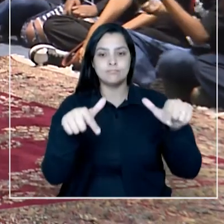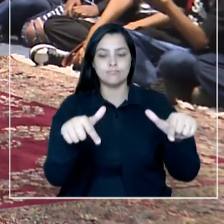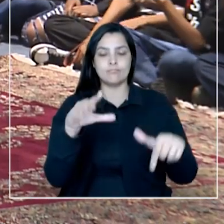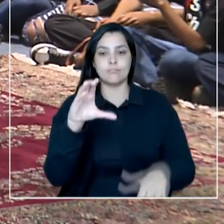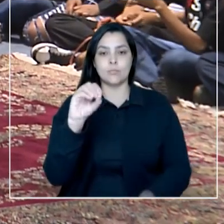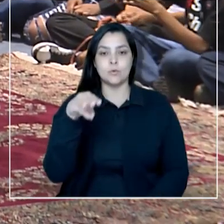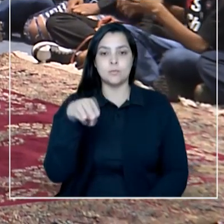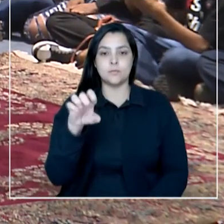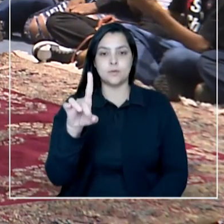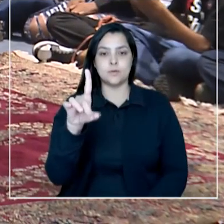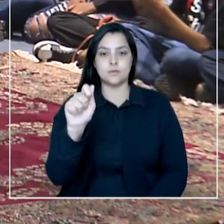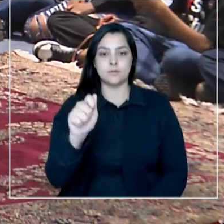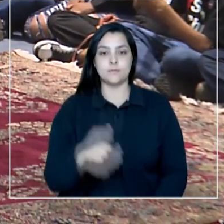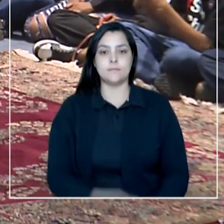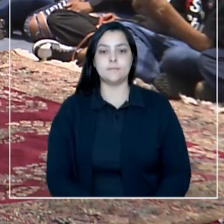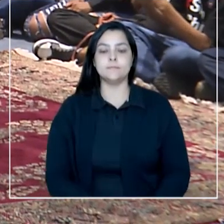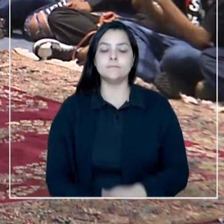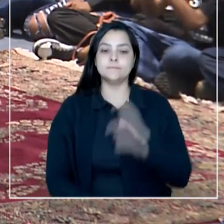comenda.